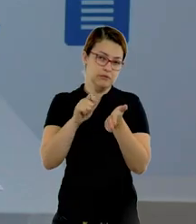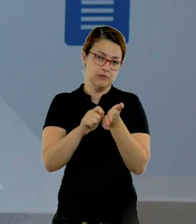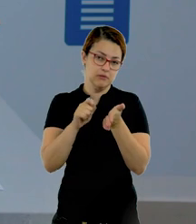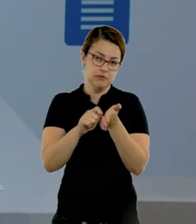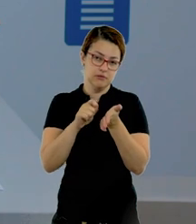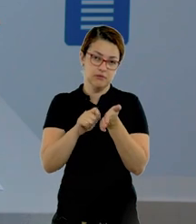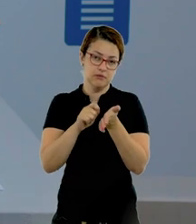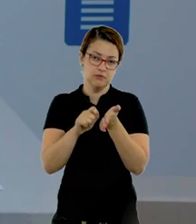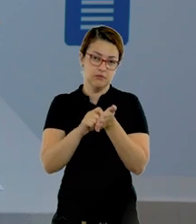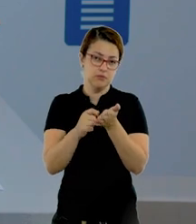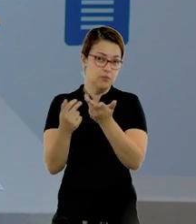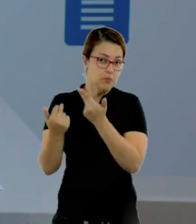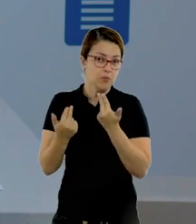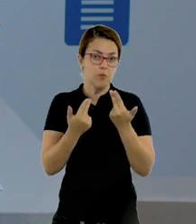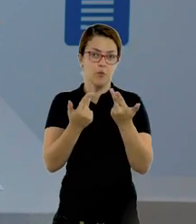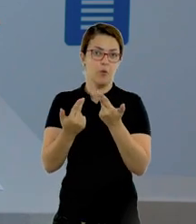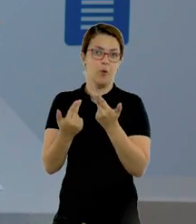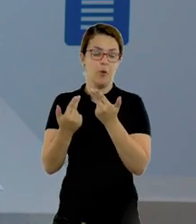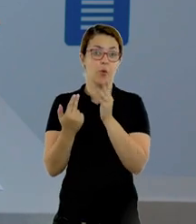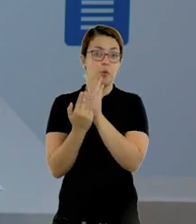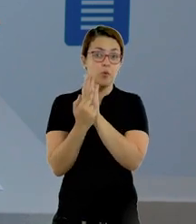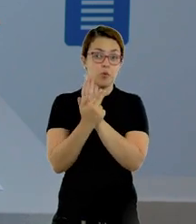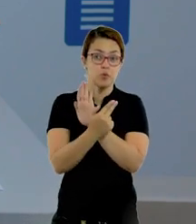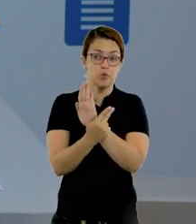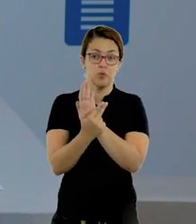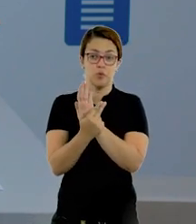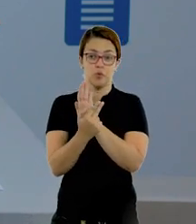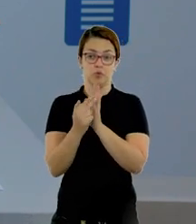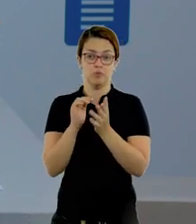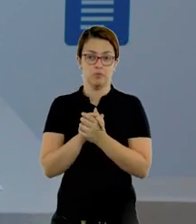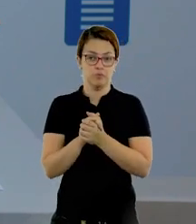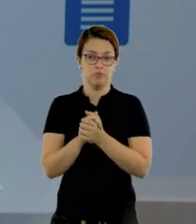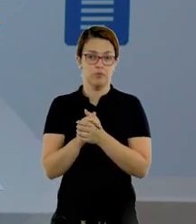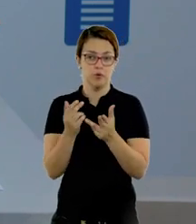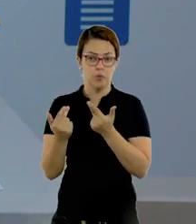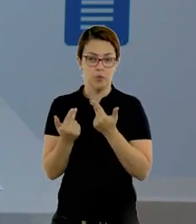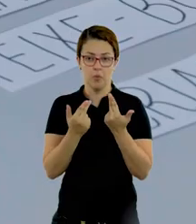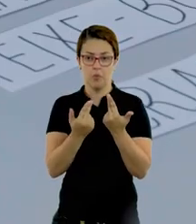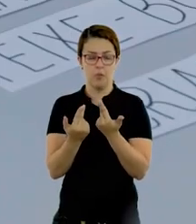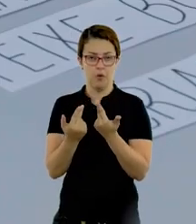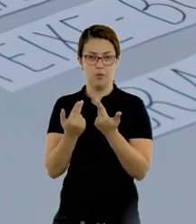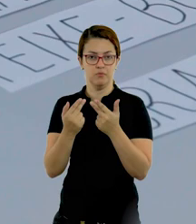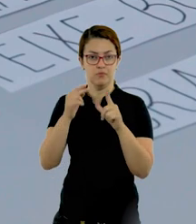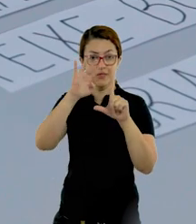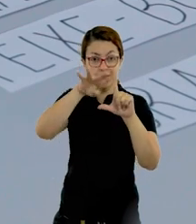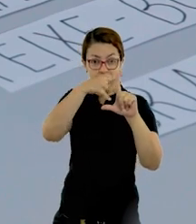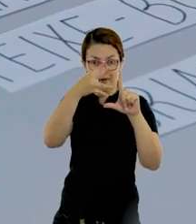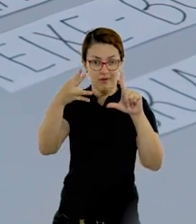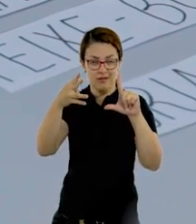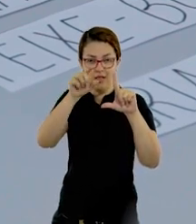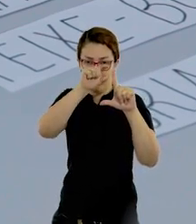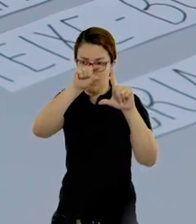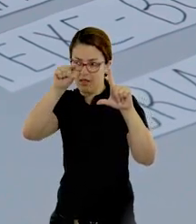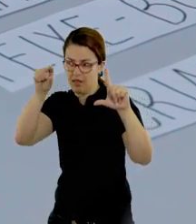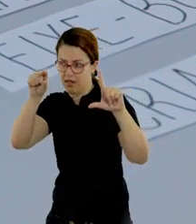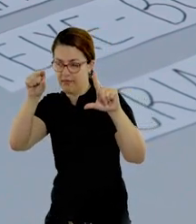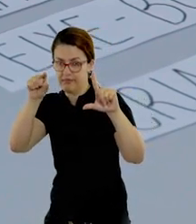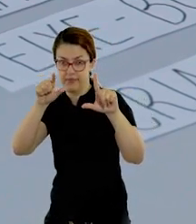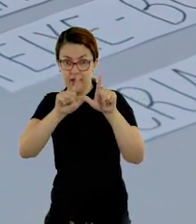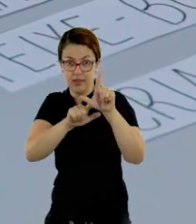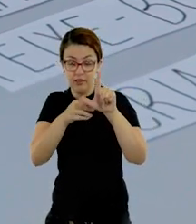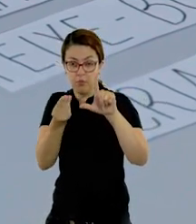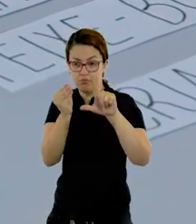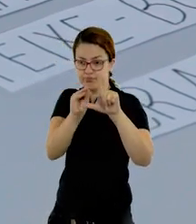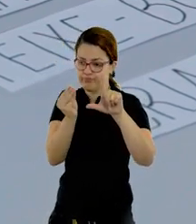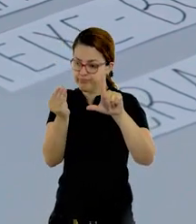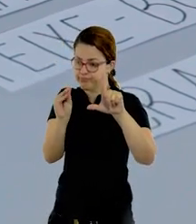ou ele também pode ser escrito da mesma forma que nós escrevemos o nome, utilizando grades. E aí vale a